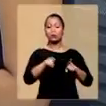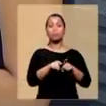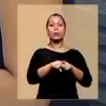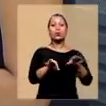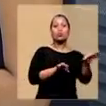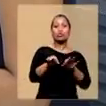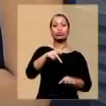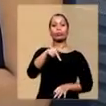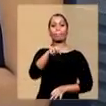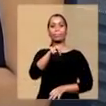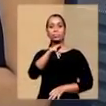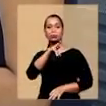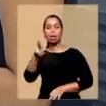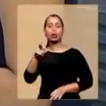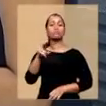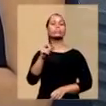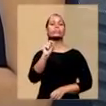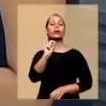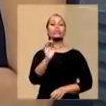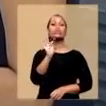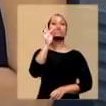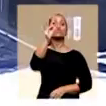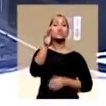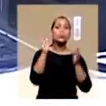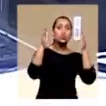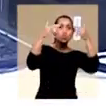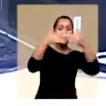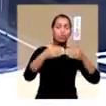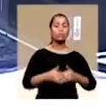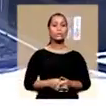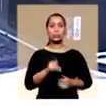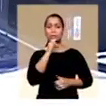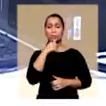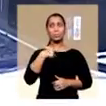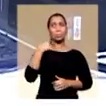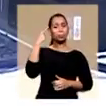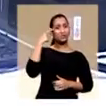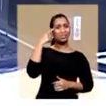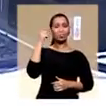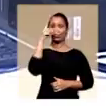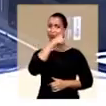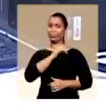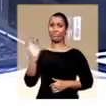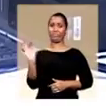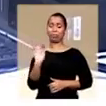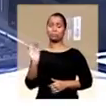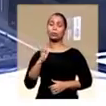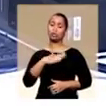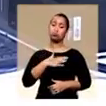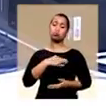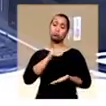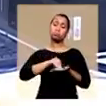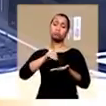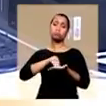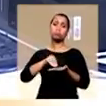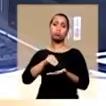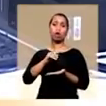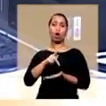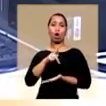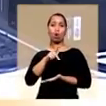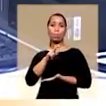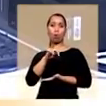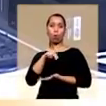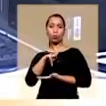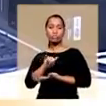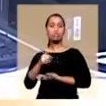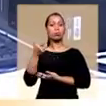Projeto Pescar faz o jovem enxergar novos horizontes. Eu achava muito difícil fazer uma faculdade, mas aí então eu me inscrevi no programa ProUni, Universidade